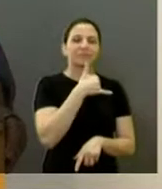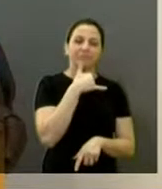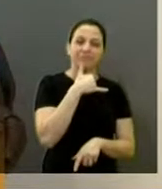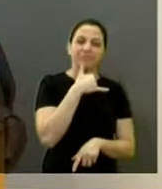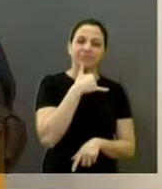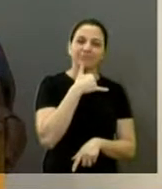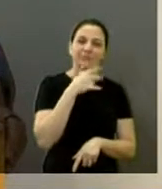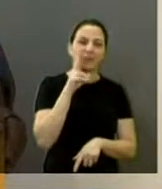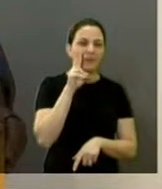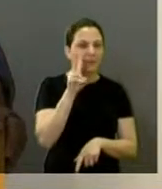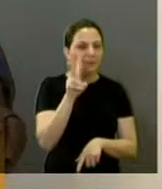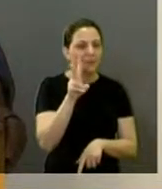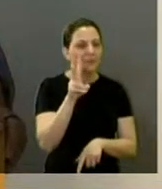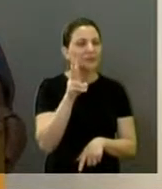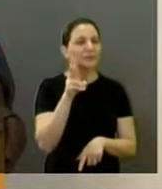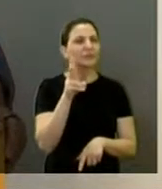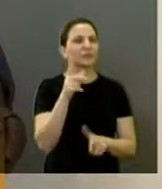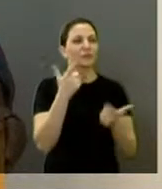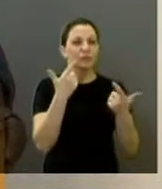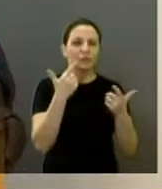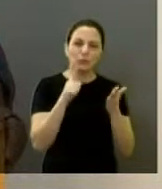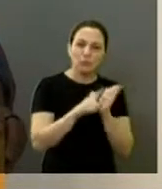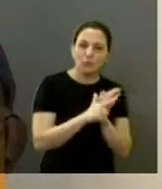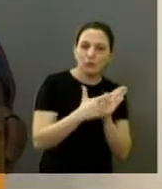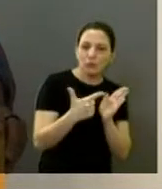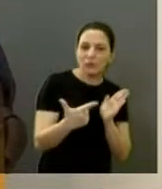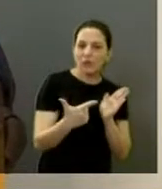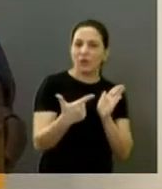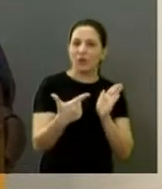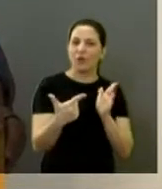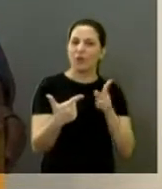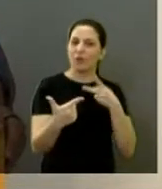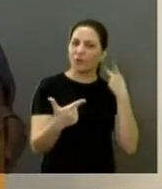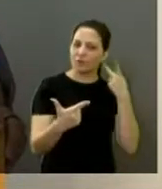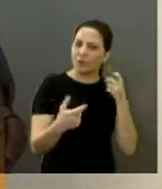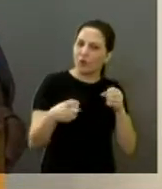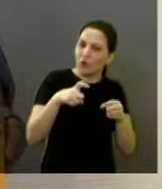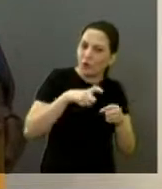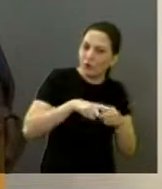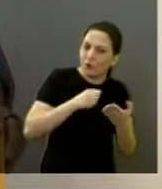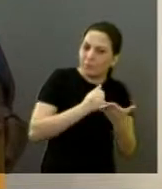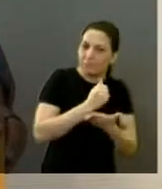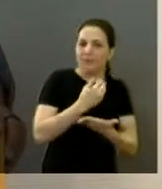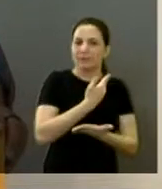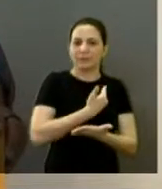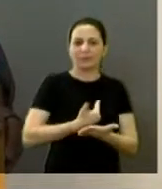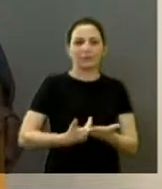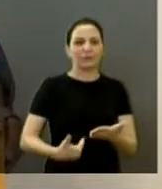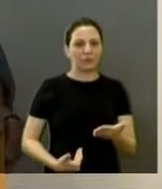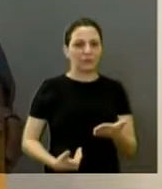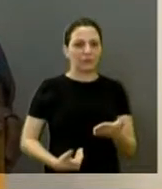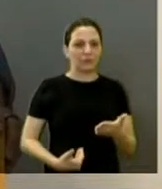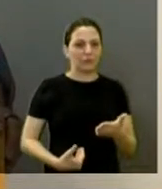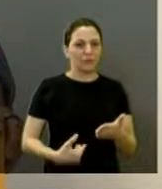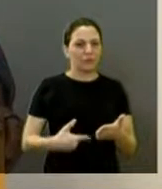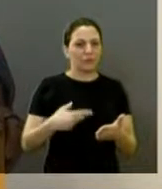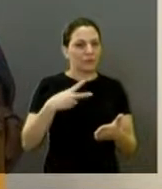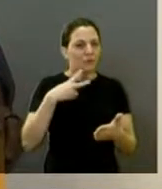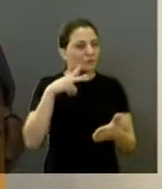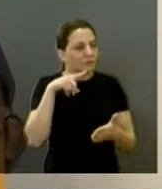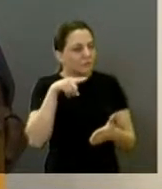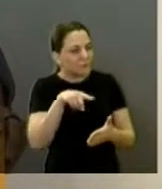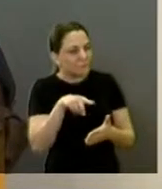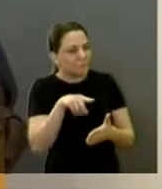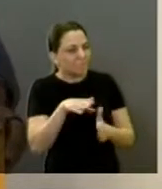você ouve no jornal é que o vereador voltou para a base e você abre o jornal